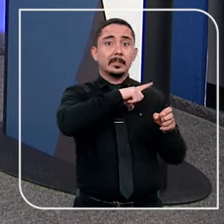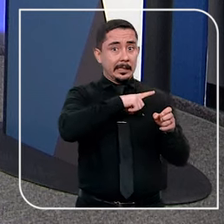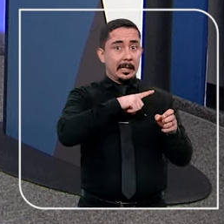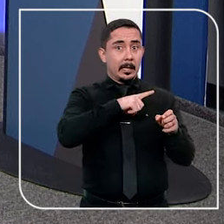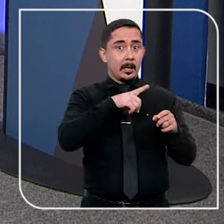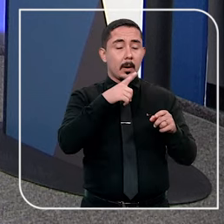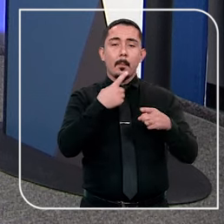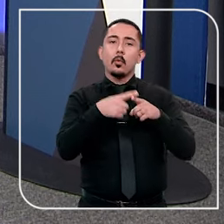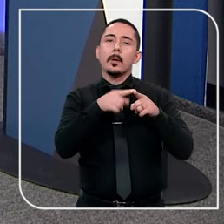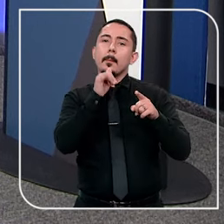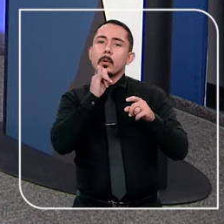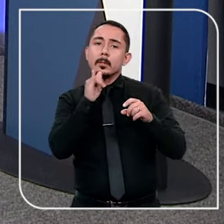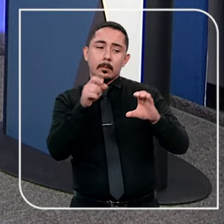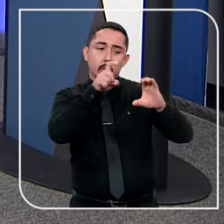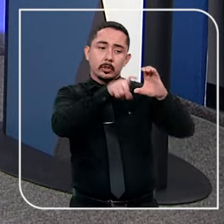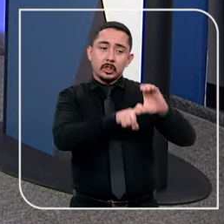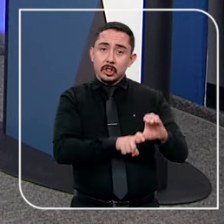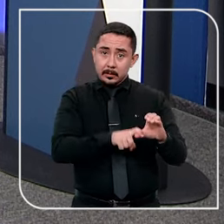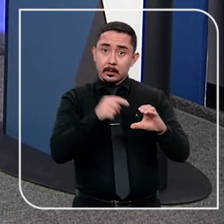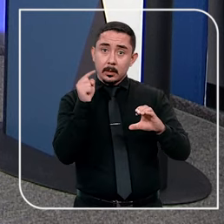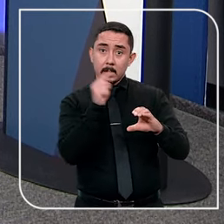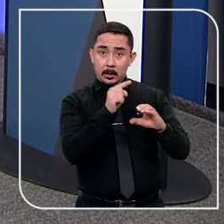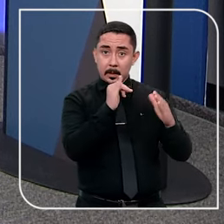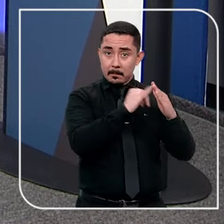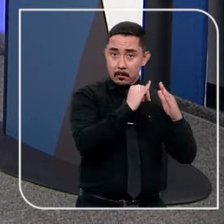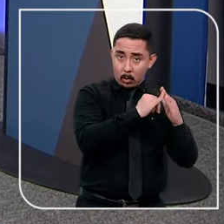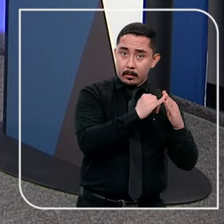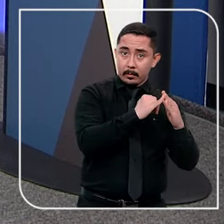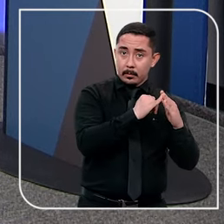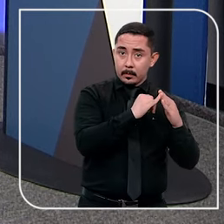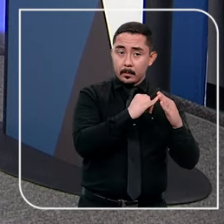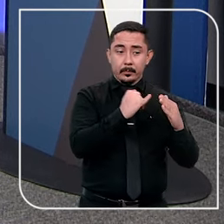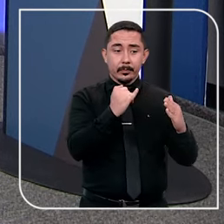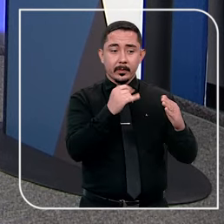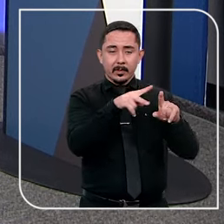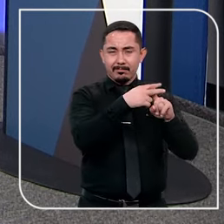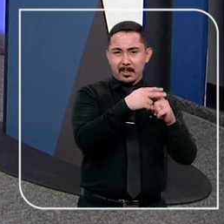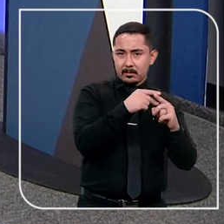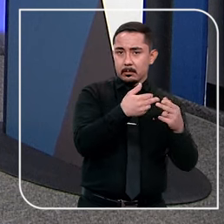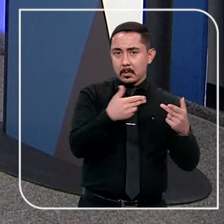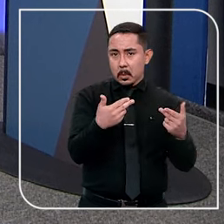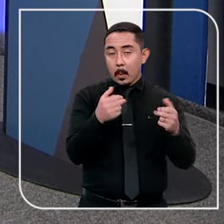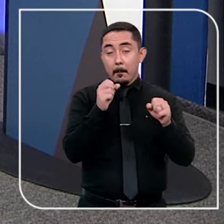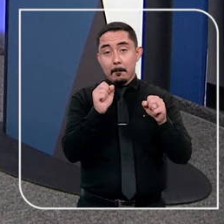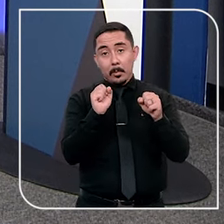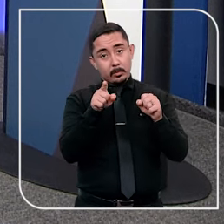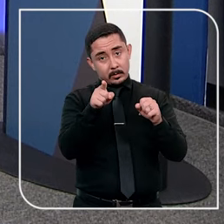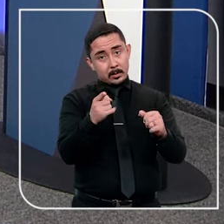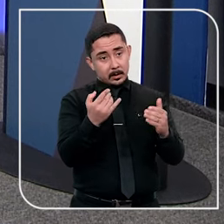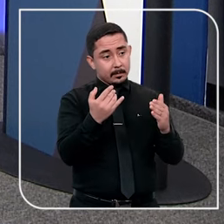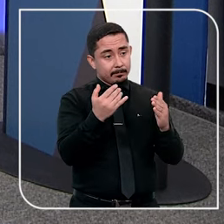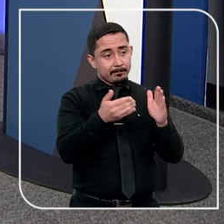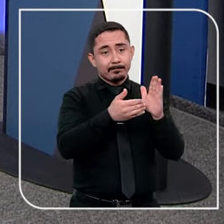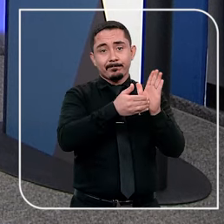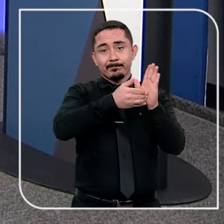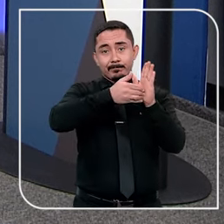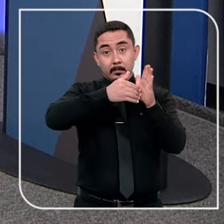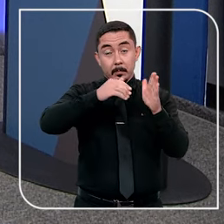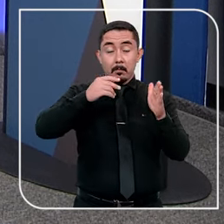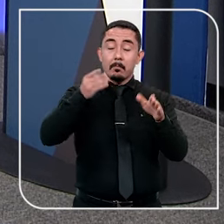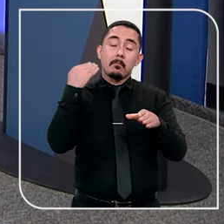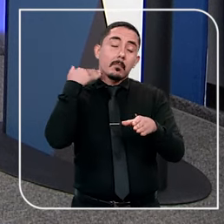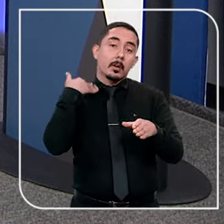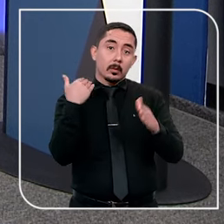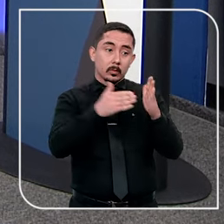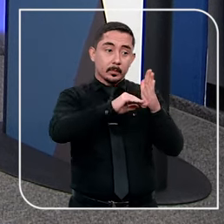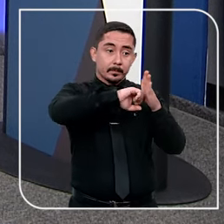dívida com a reforma pode inclusive levar a penhora do imóvel mesmo se for um bem de família como decidiu